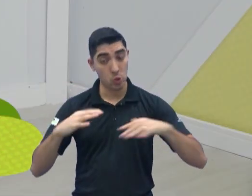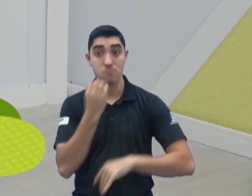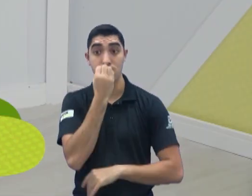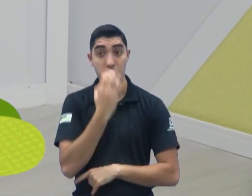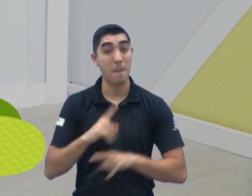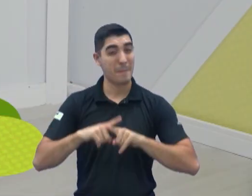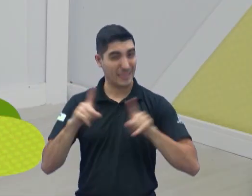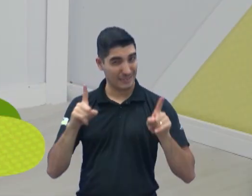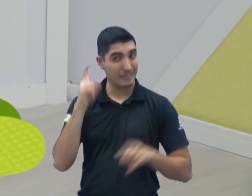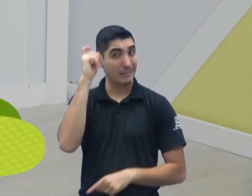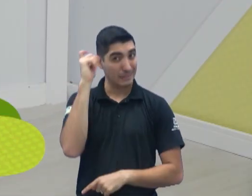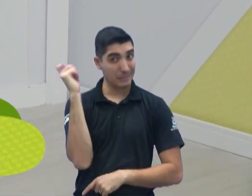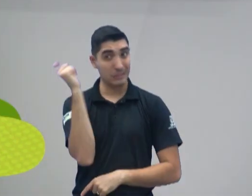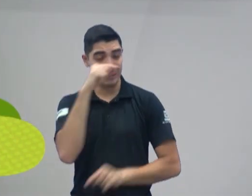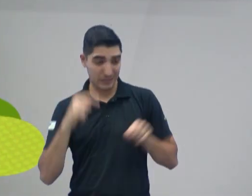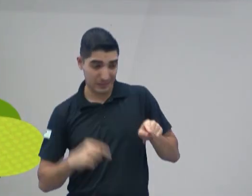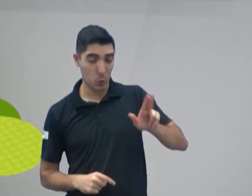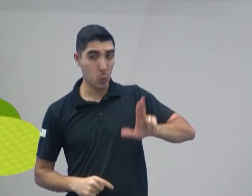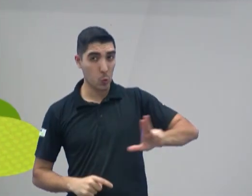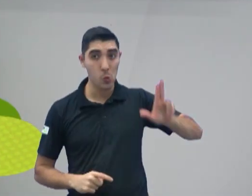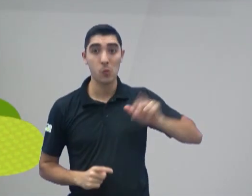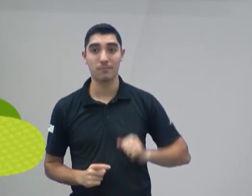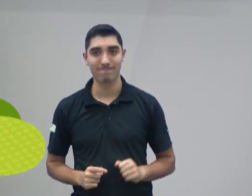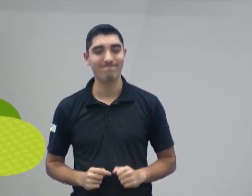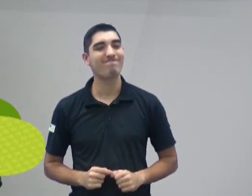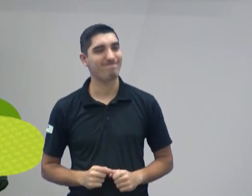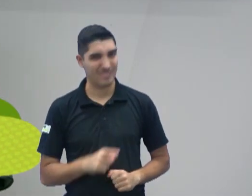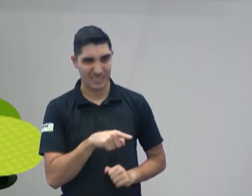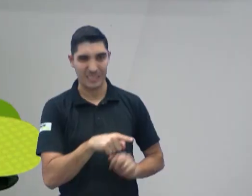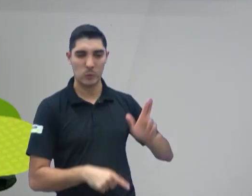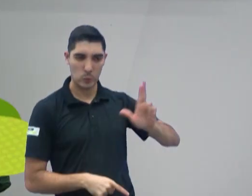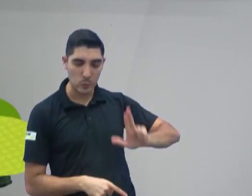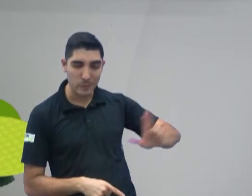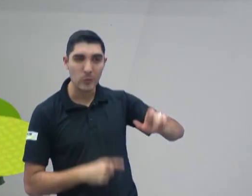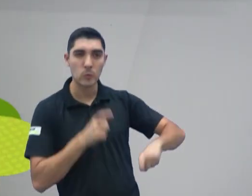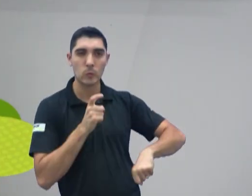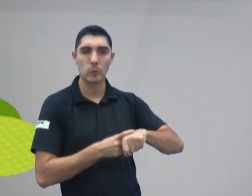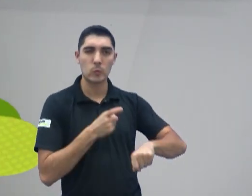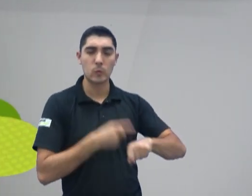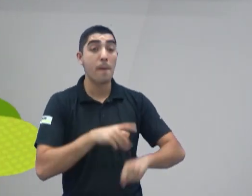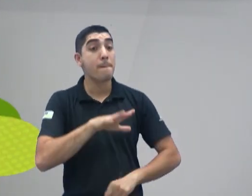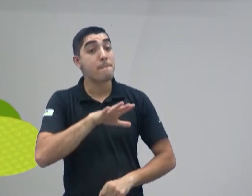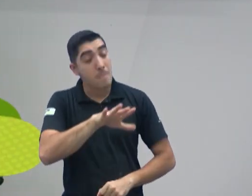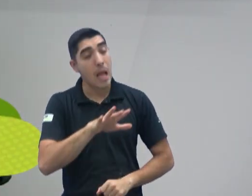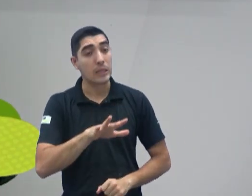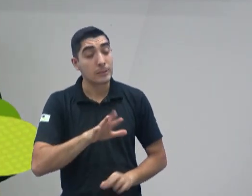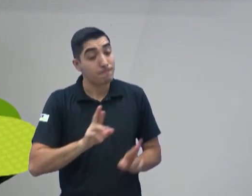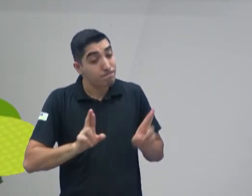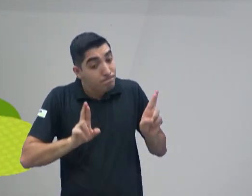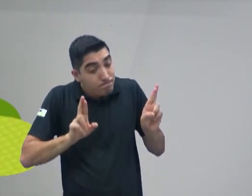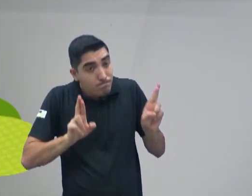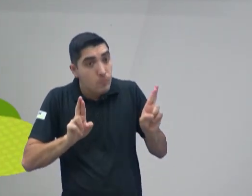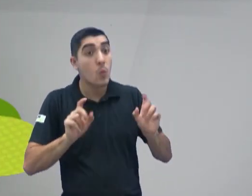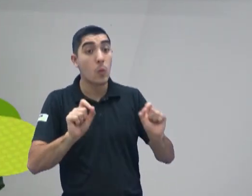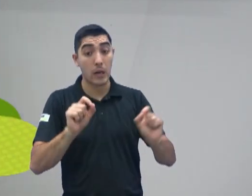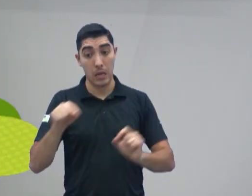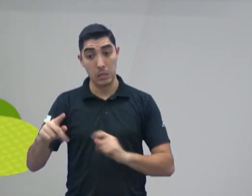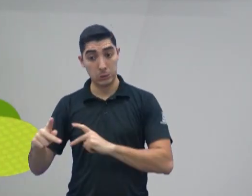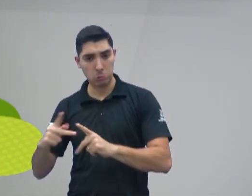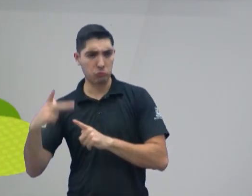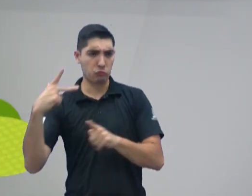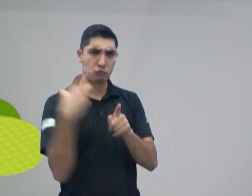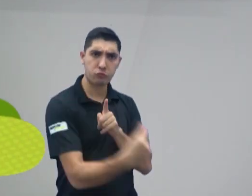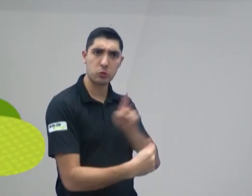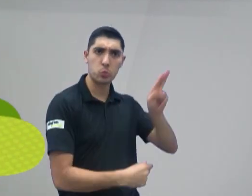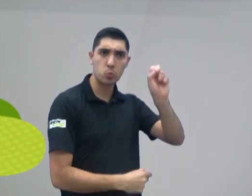complicado para a equipe do São José, hein, João? Muito complicado, Vieira. Só que o que dá esperança pra gente foi a vitória contra o Suzano realmente na